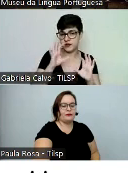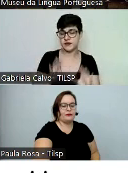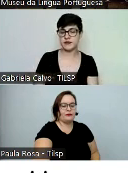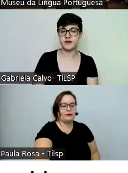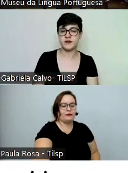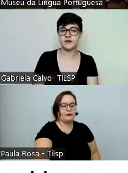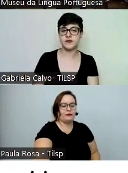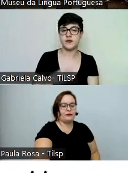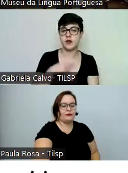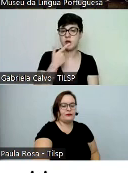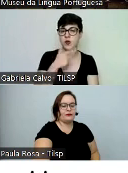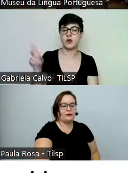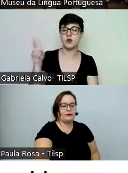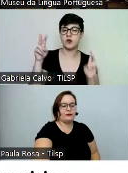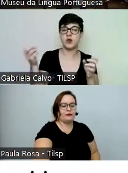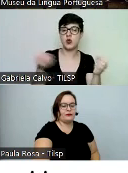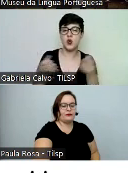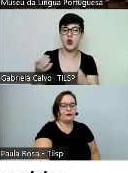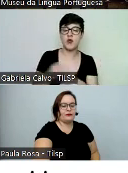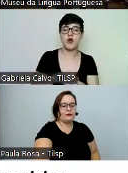são mais novos